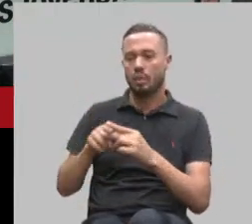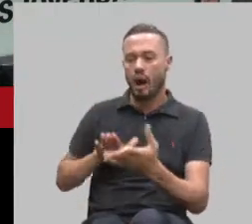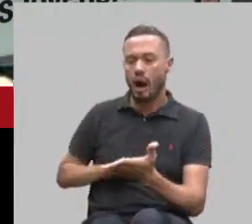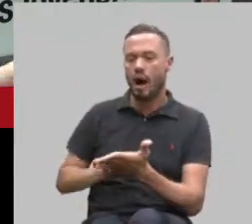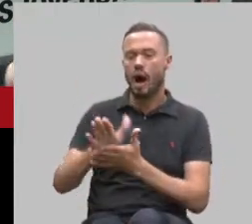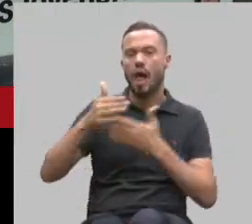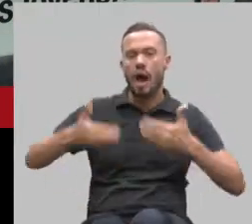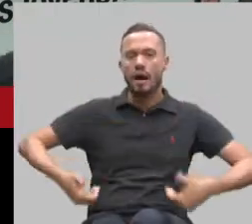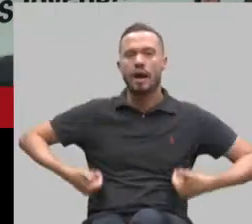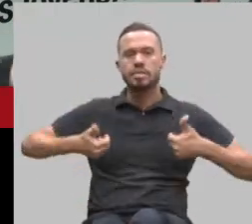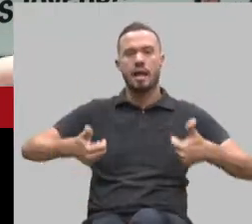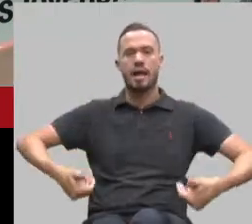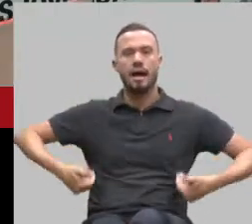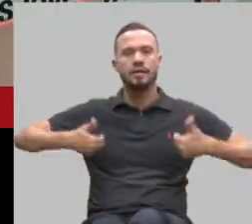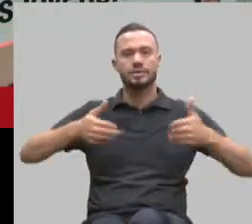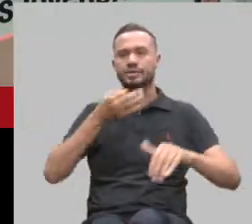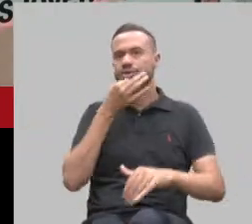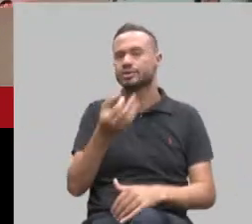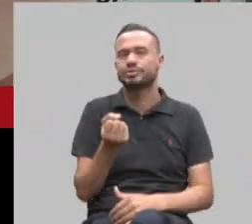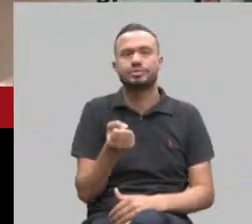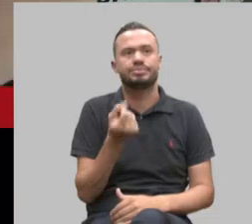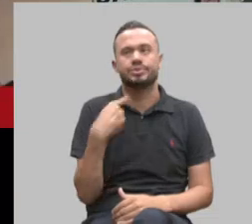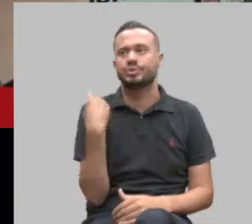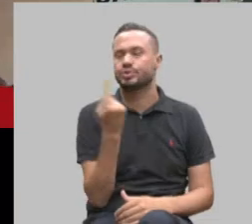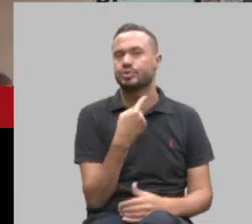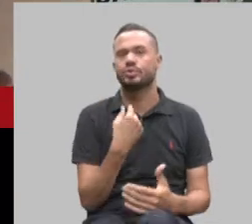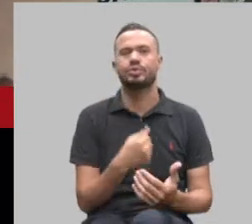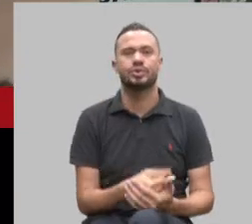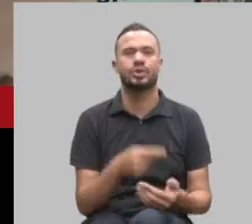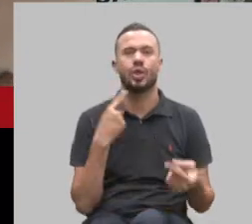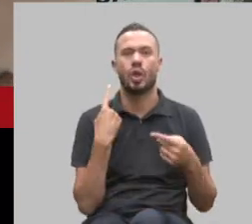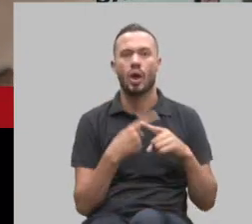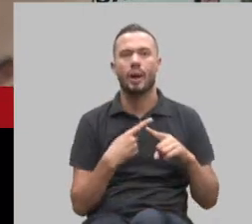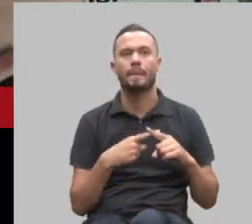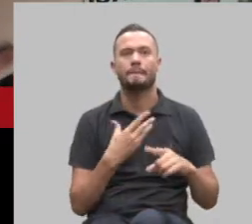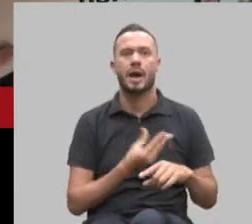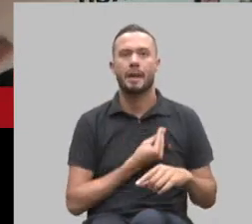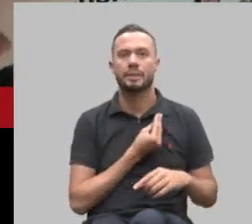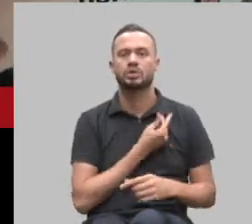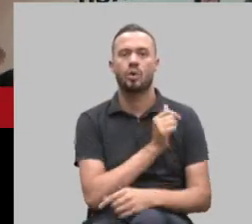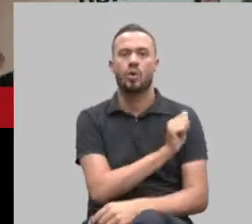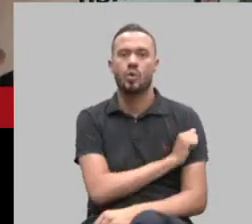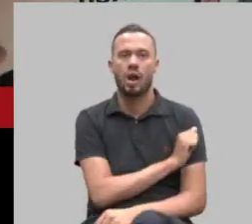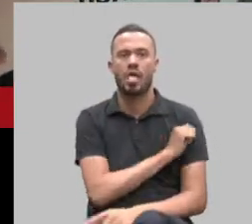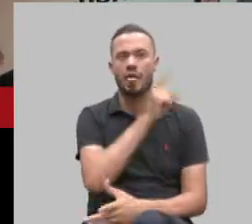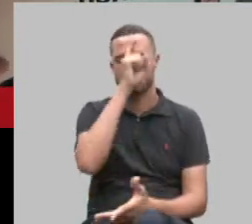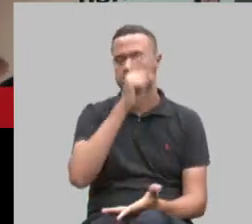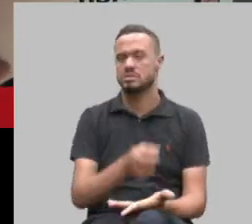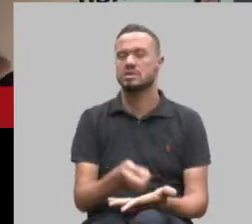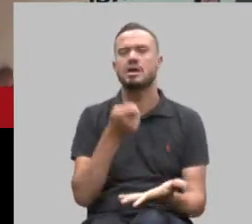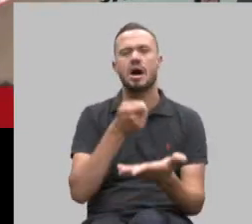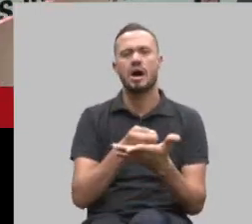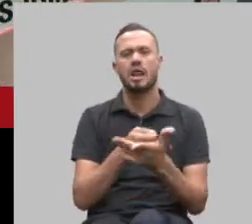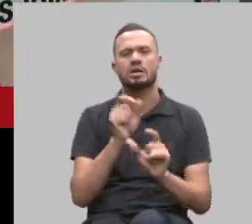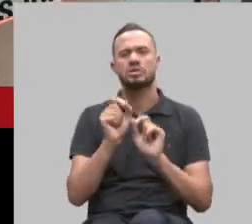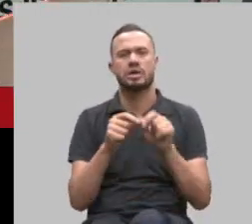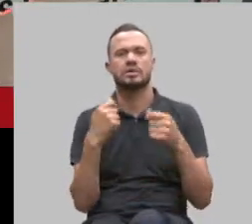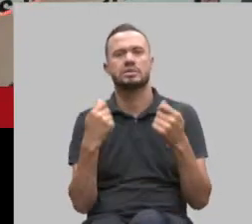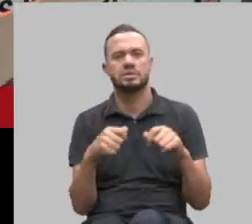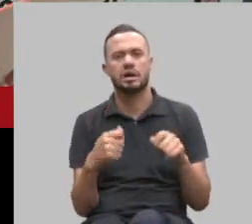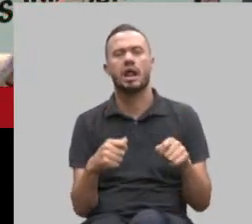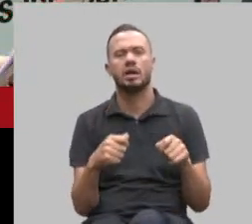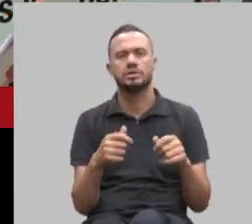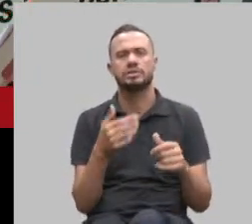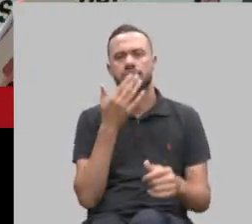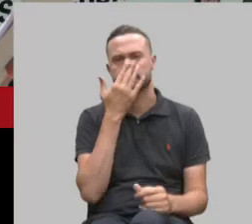e a gente achou isso um absurdo e com a participação dos alunos nas decisões garantimos que as nossas necessidades sejam atendidas